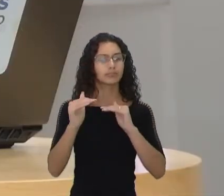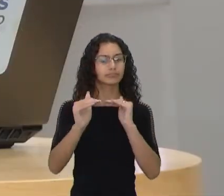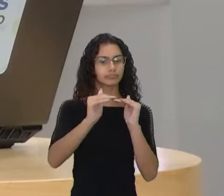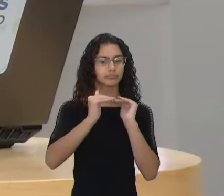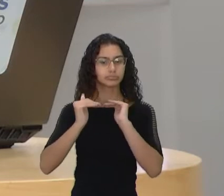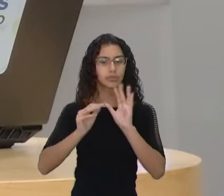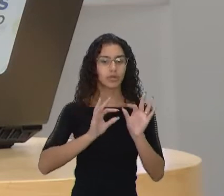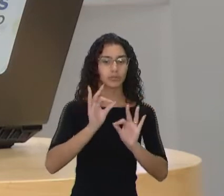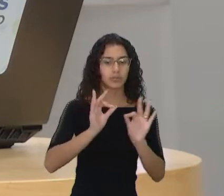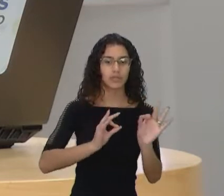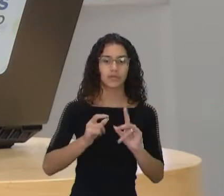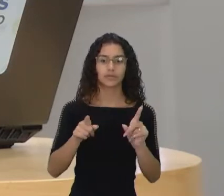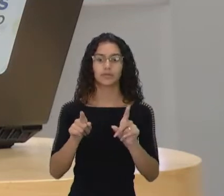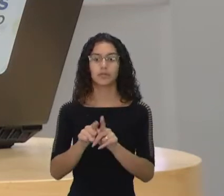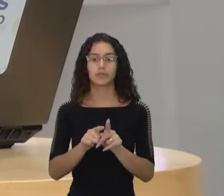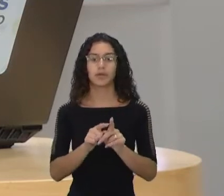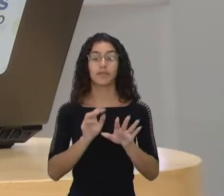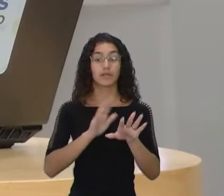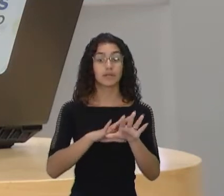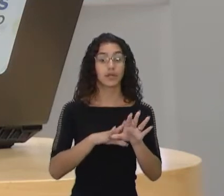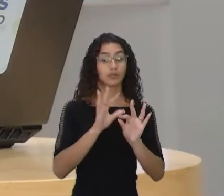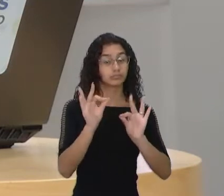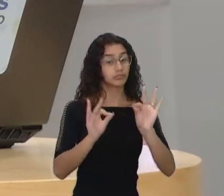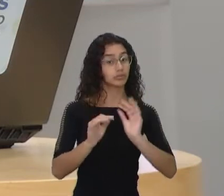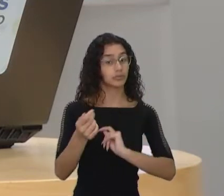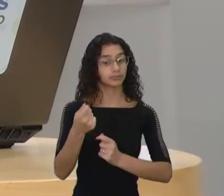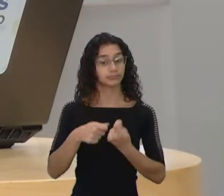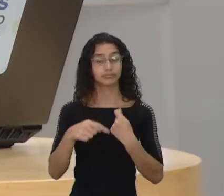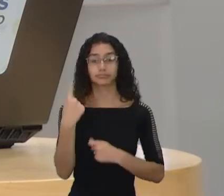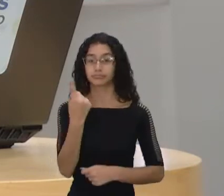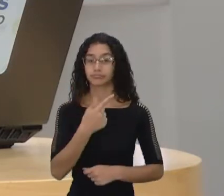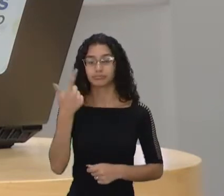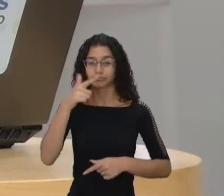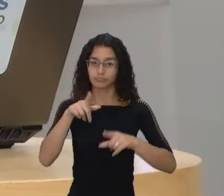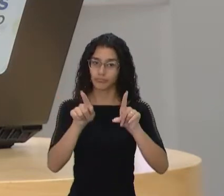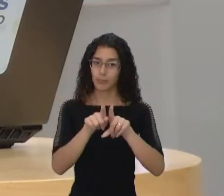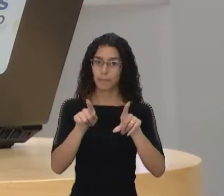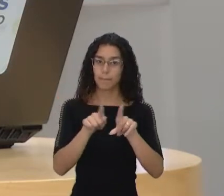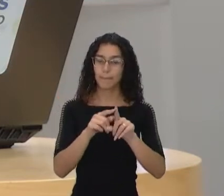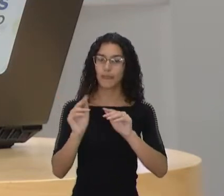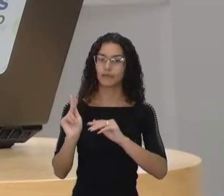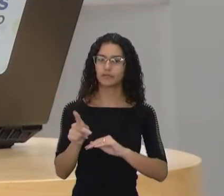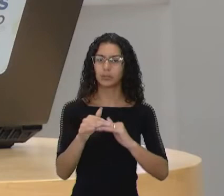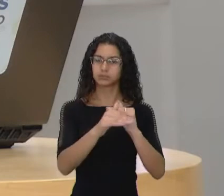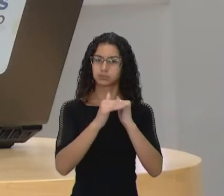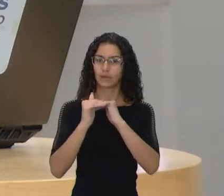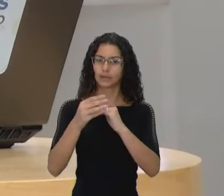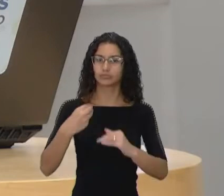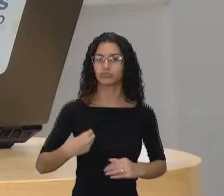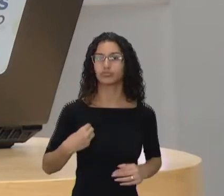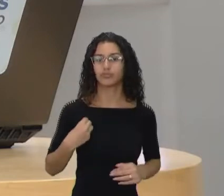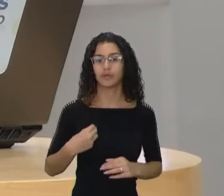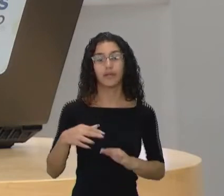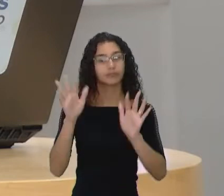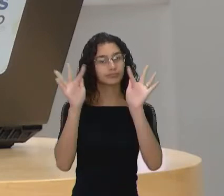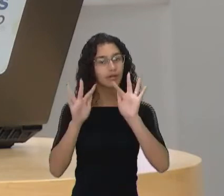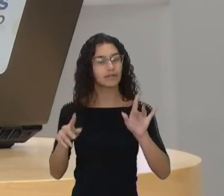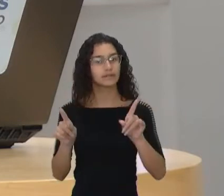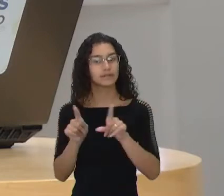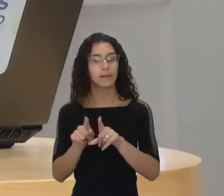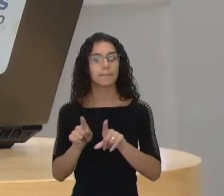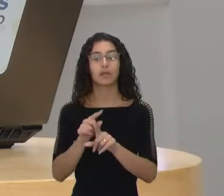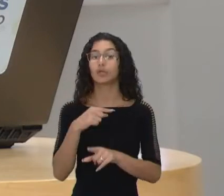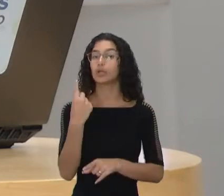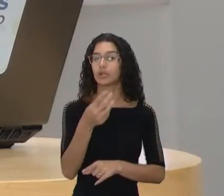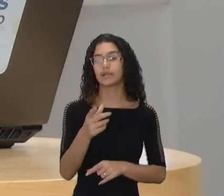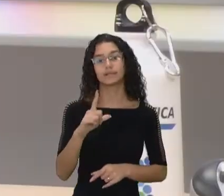que administrando e controlando, fazendo um planejamento financeiro, a gente consegue aí manter nosso padrão de vida e ser feliz com o que a